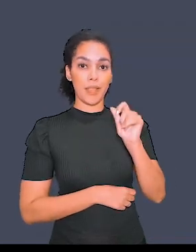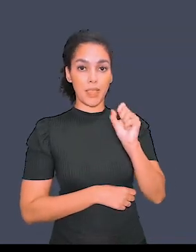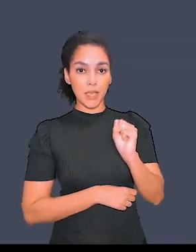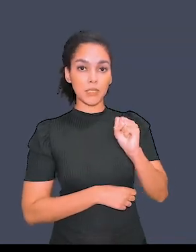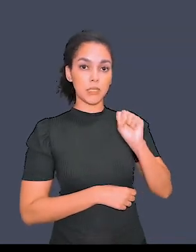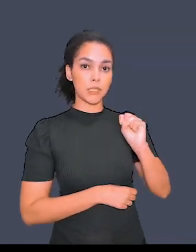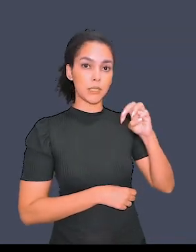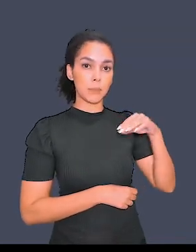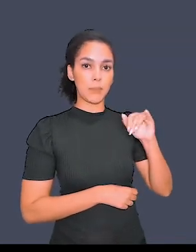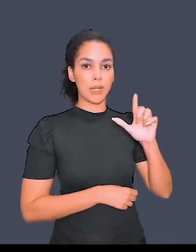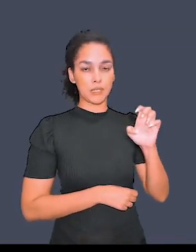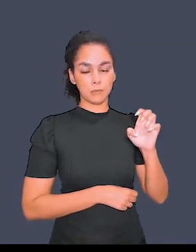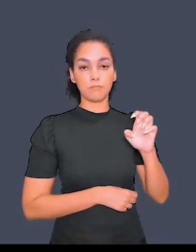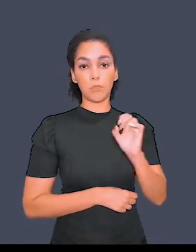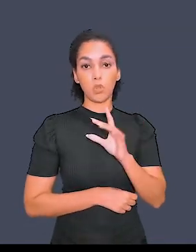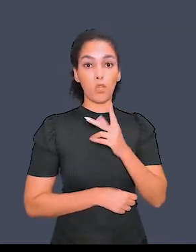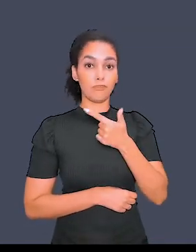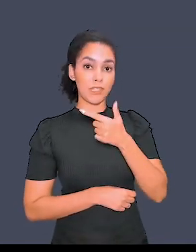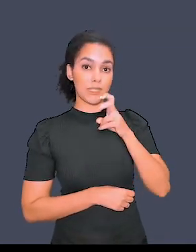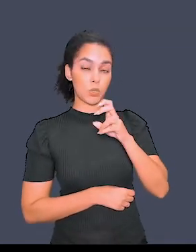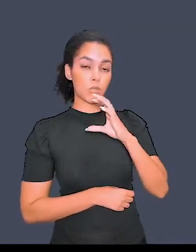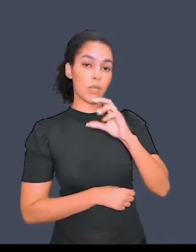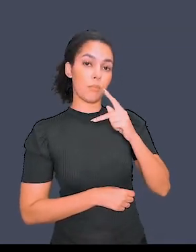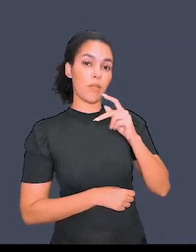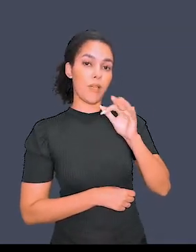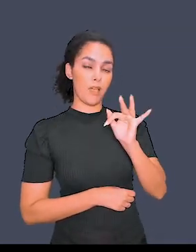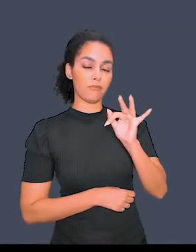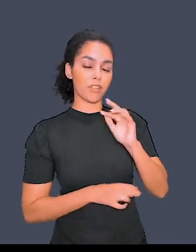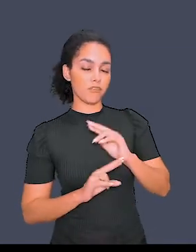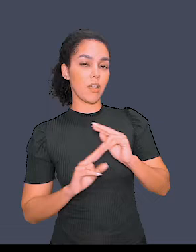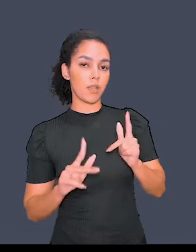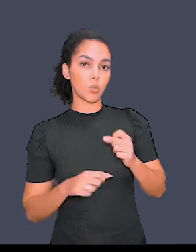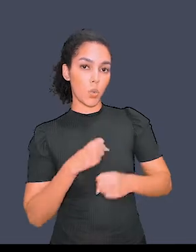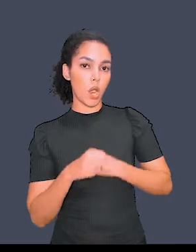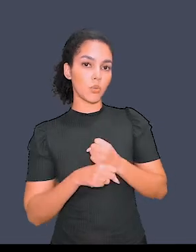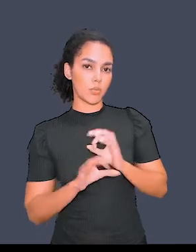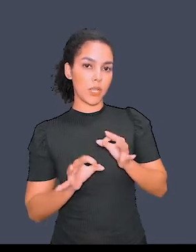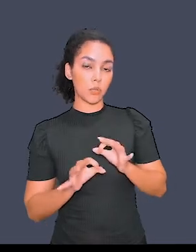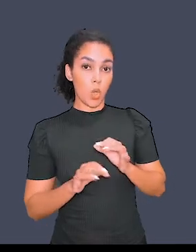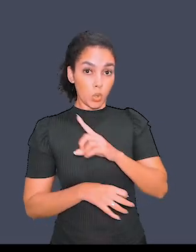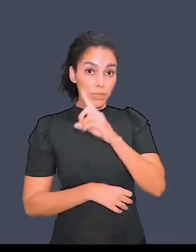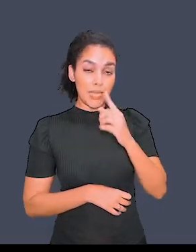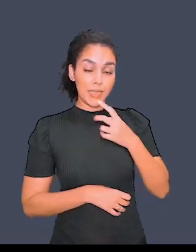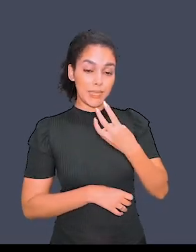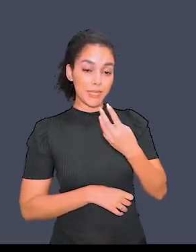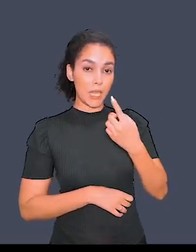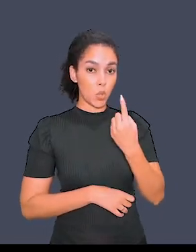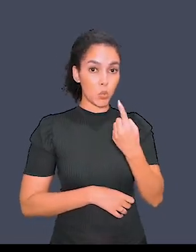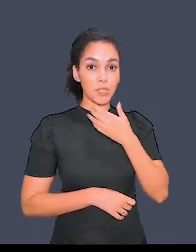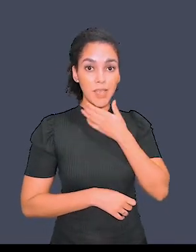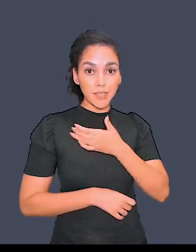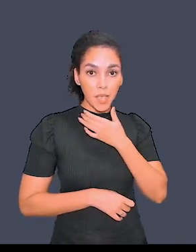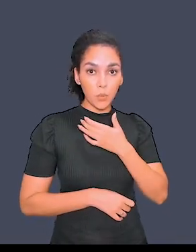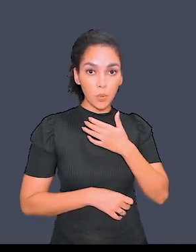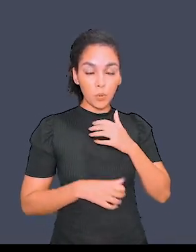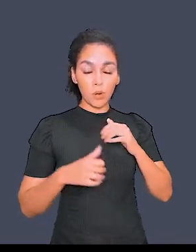conta, você só pode emitir para 25 CPFs diferentes ao longo do ano. Lembrando que chegando no dia 31 de dezembro, virou o ano, essa